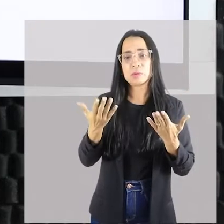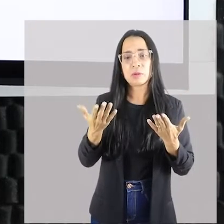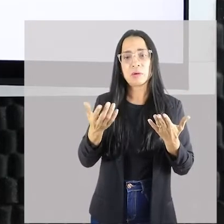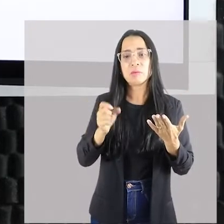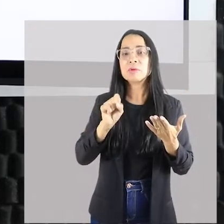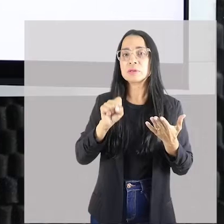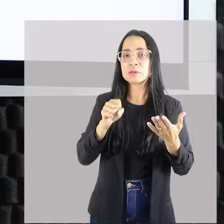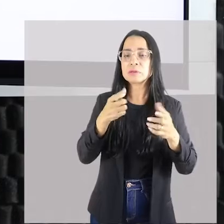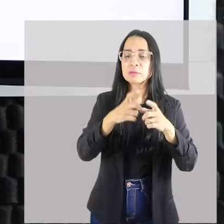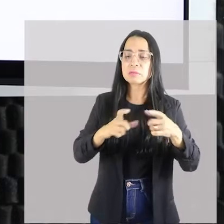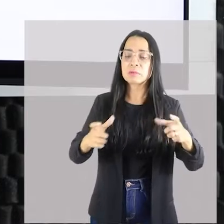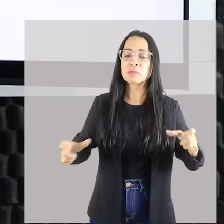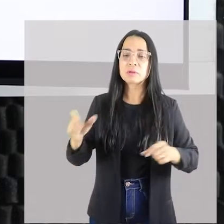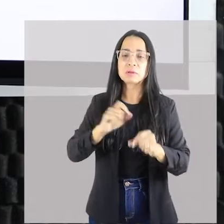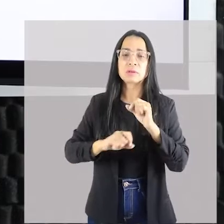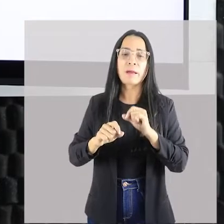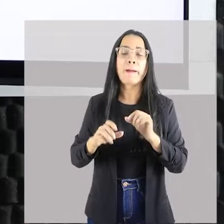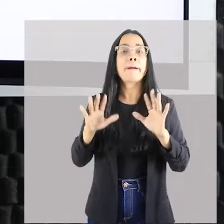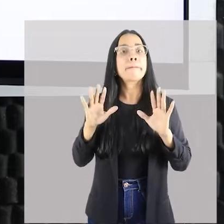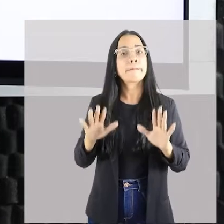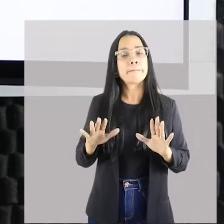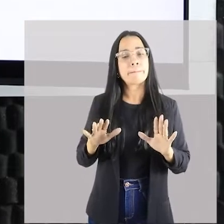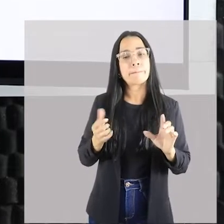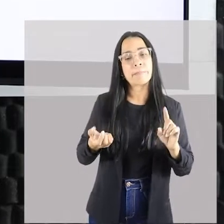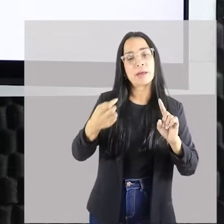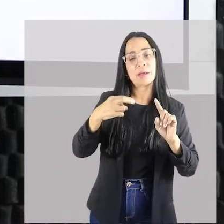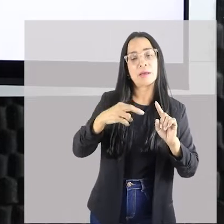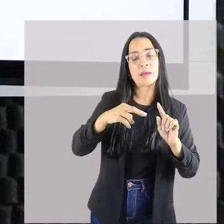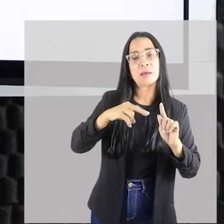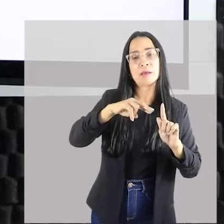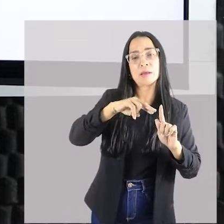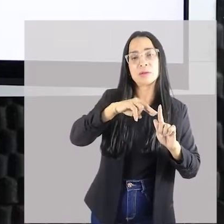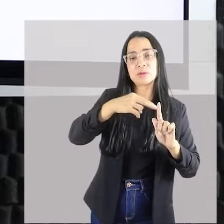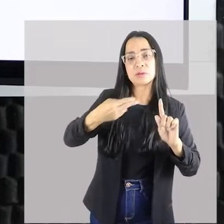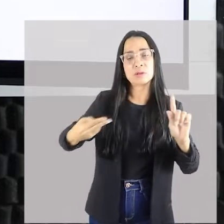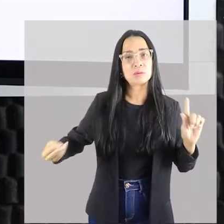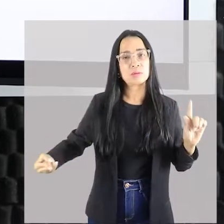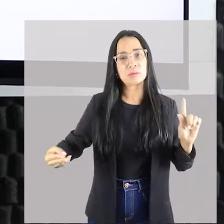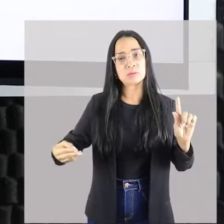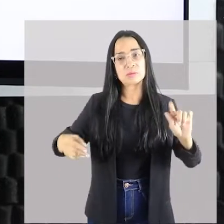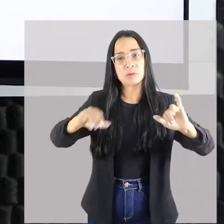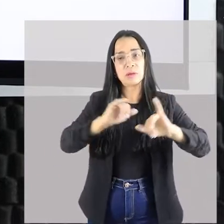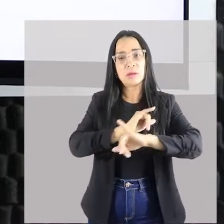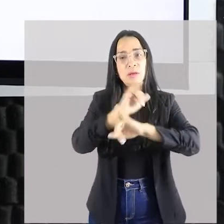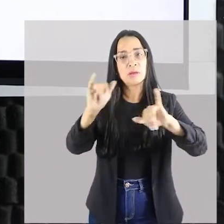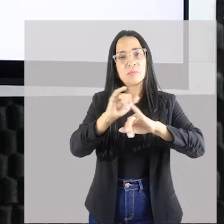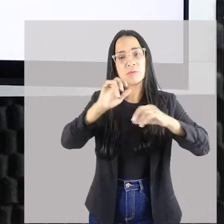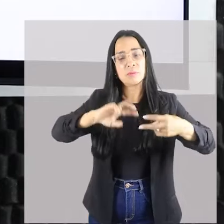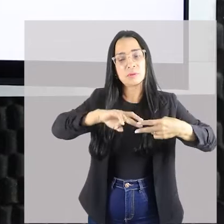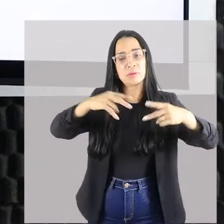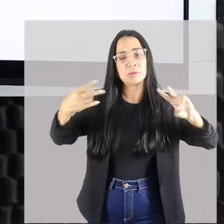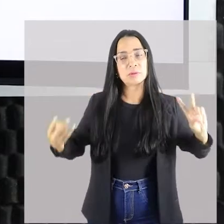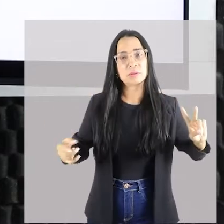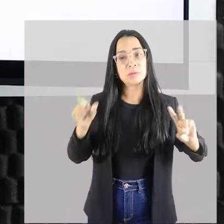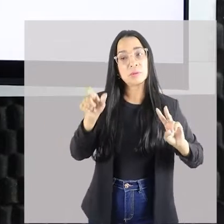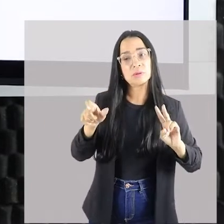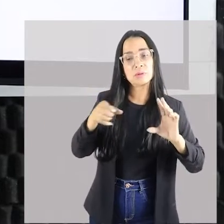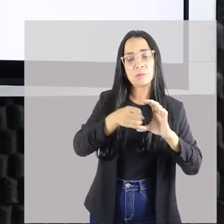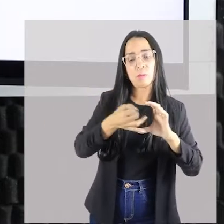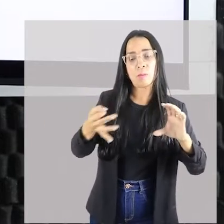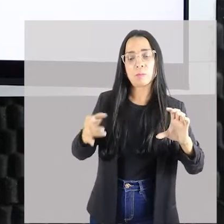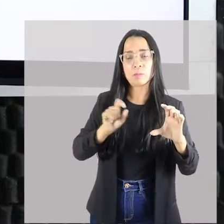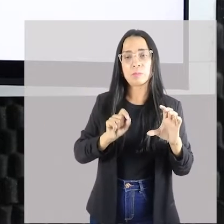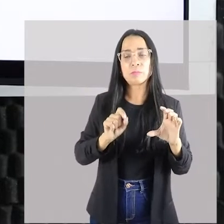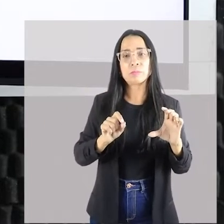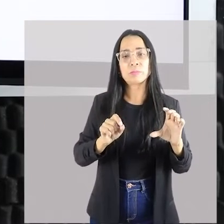maioria sim, tá? E genótipo é a tua informação genética para aquela determinada